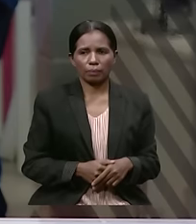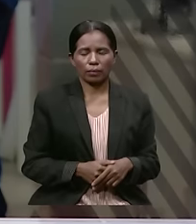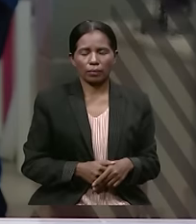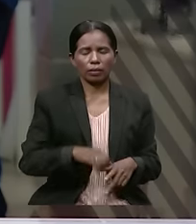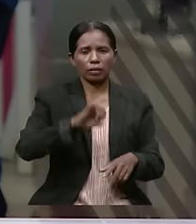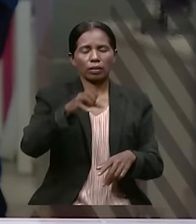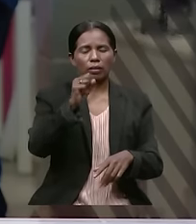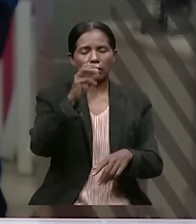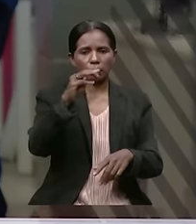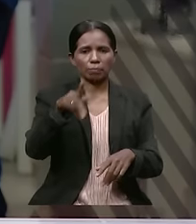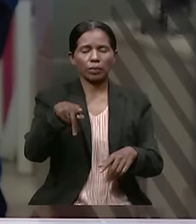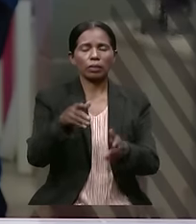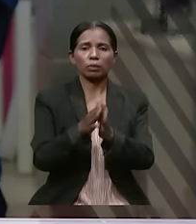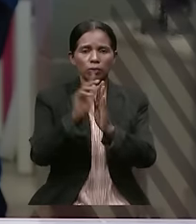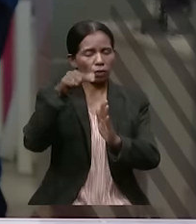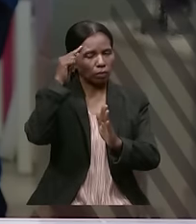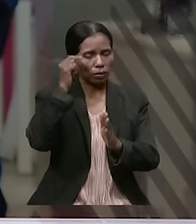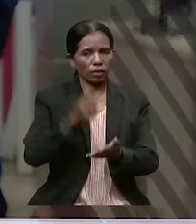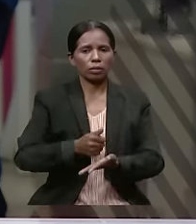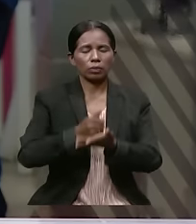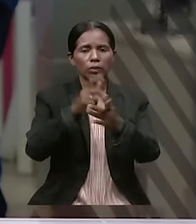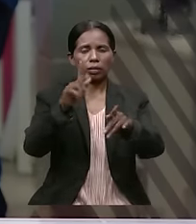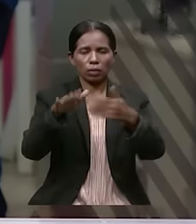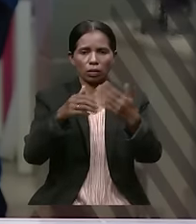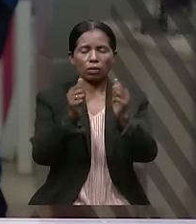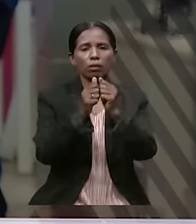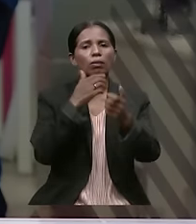Jesse empiha o seu governo a tu trata povo ou a digno?